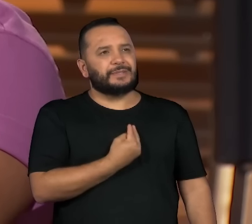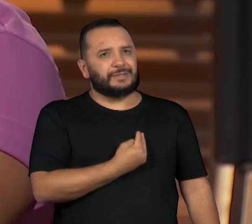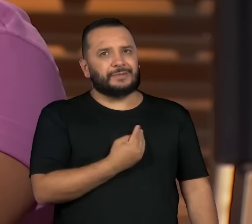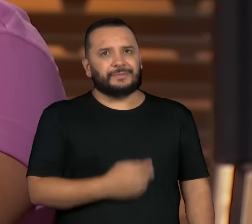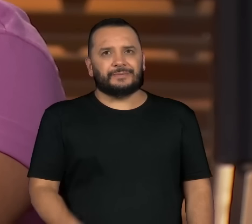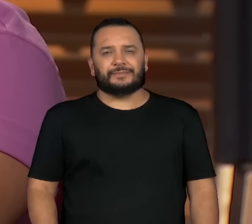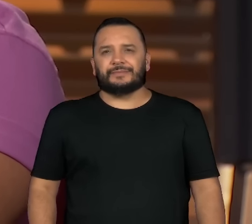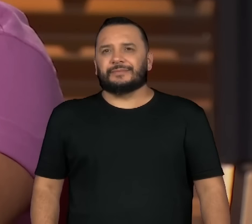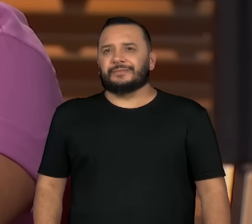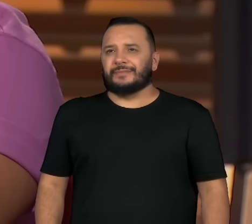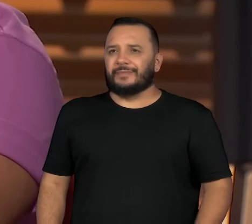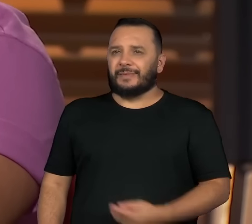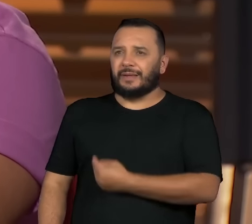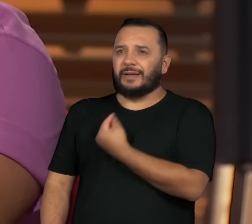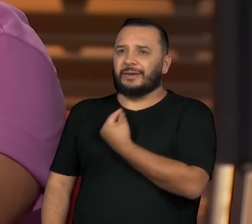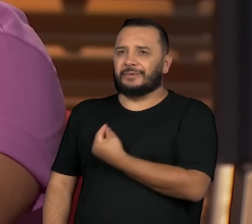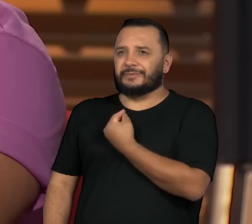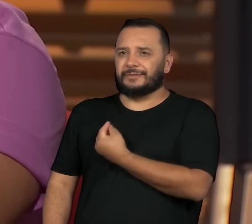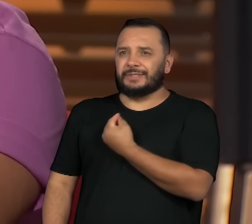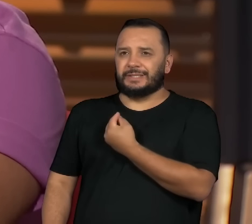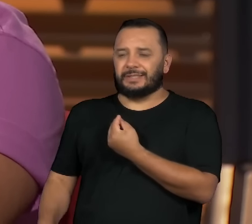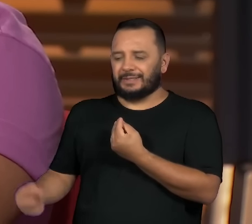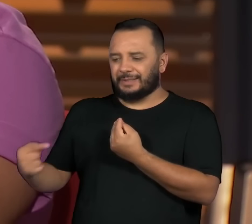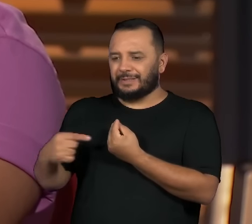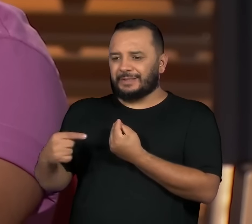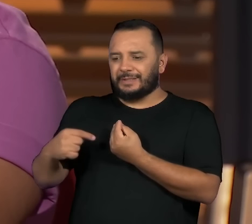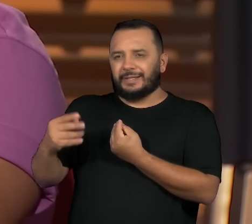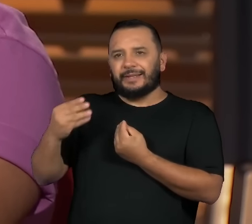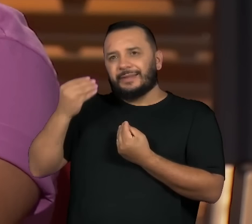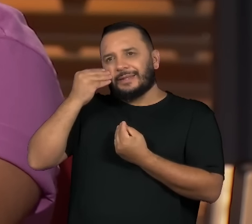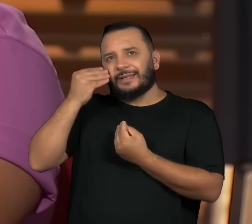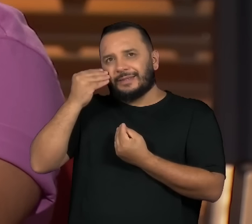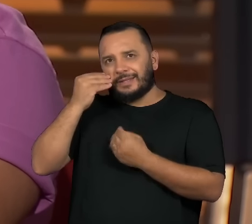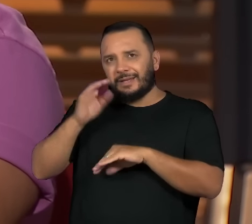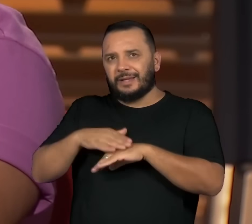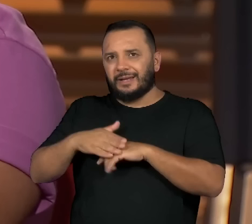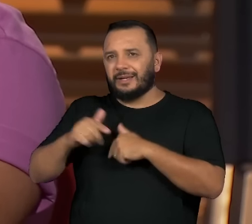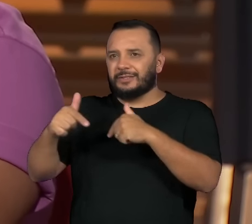Acho que a vida é tentar agir com amor,